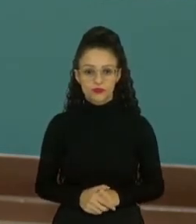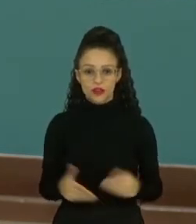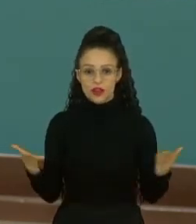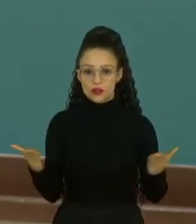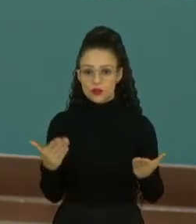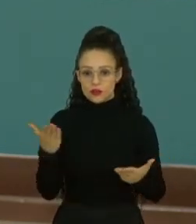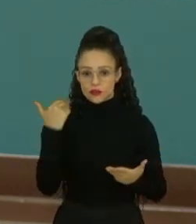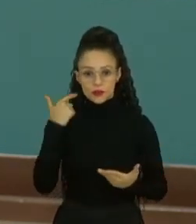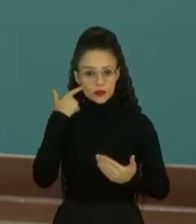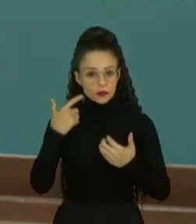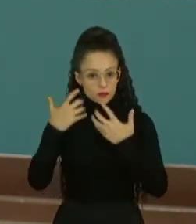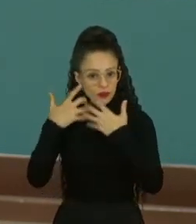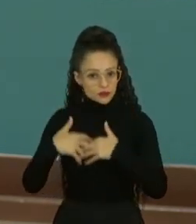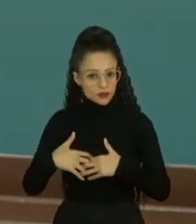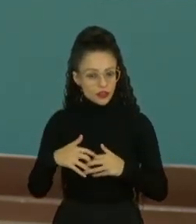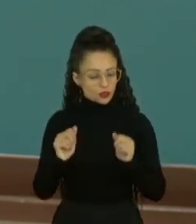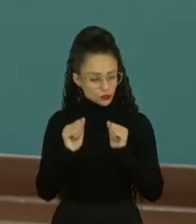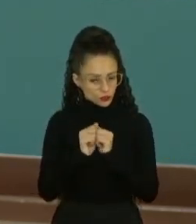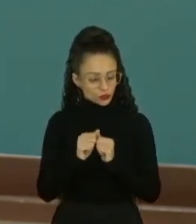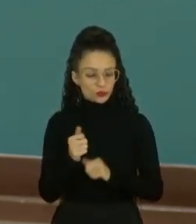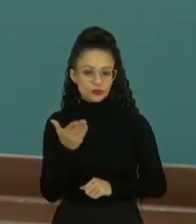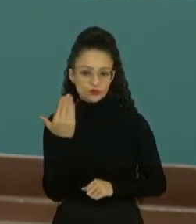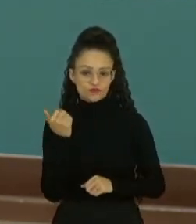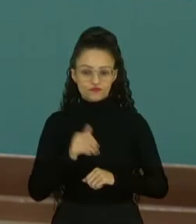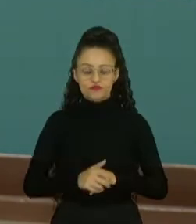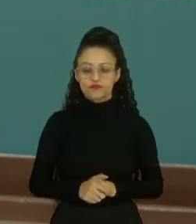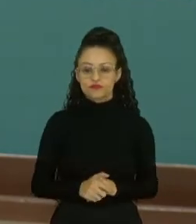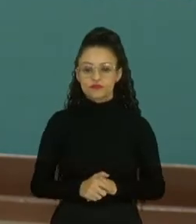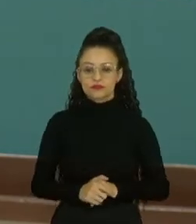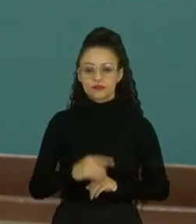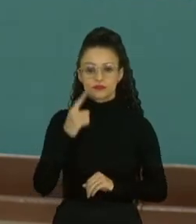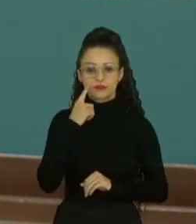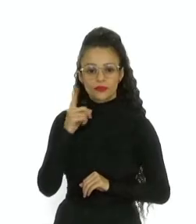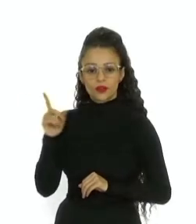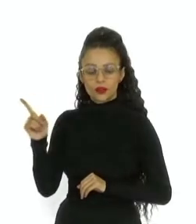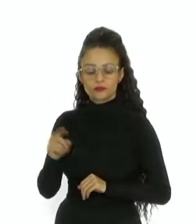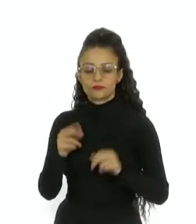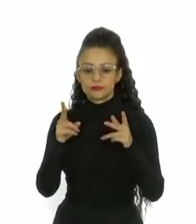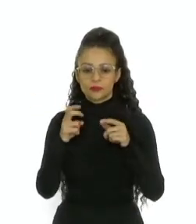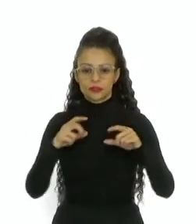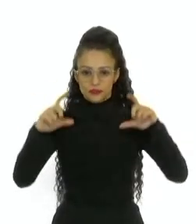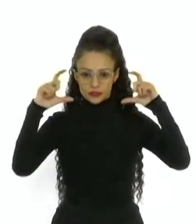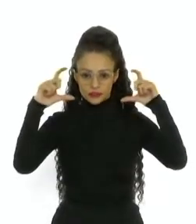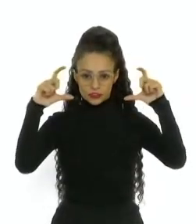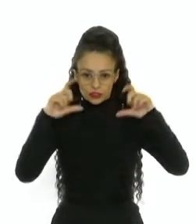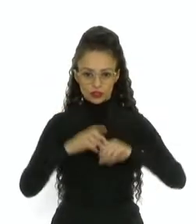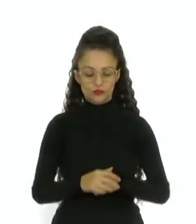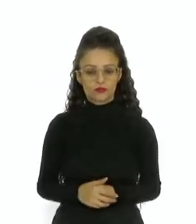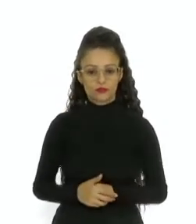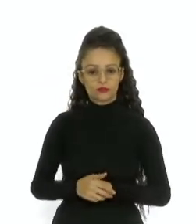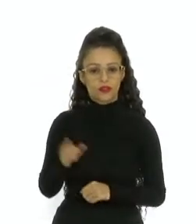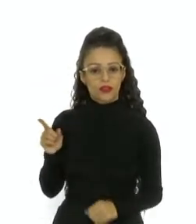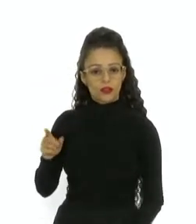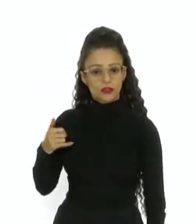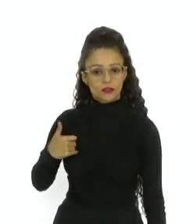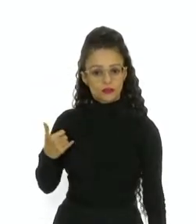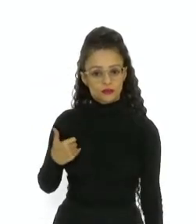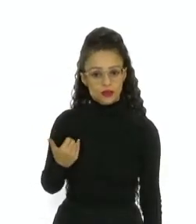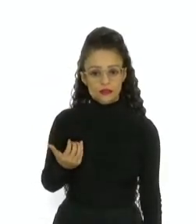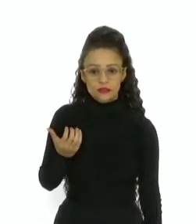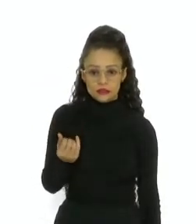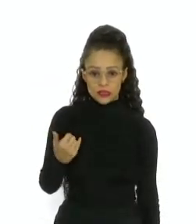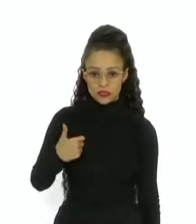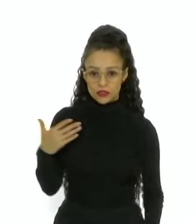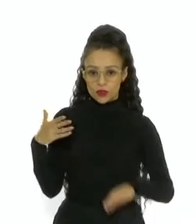Agora vamos pensar um pouquinho juntos aqui, né? Olha lá, observe o trecho. Tinha 6 anos quando lá